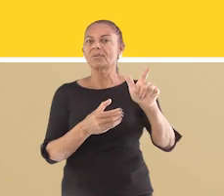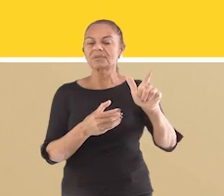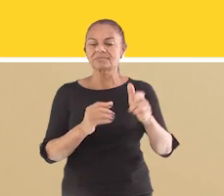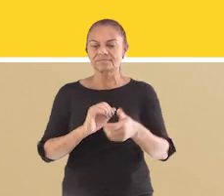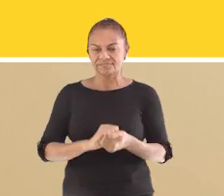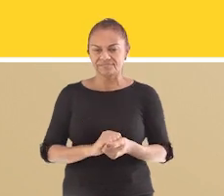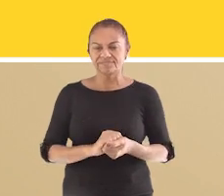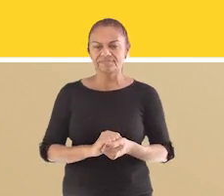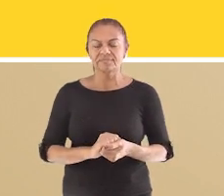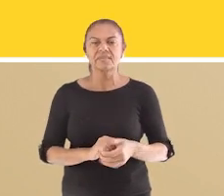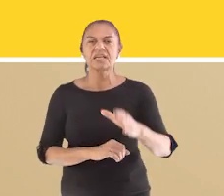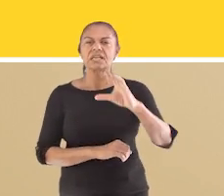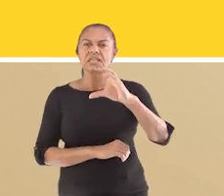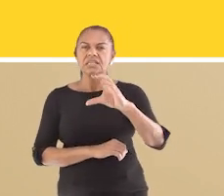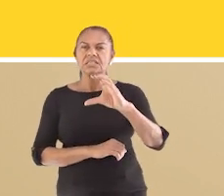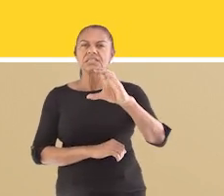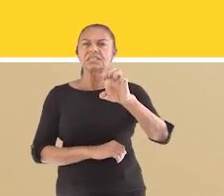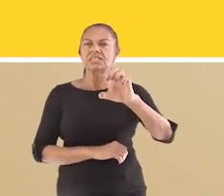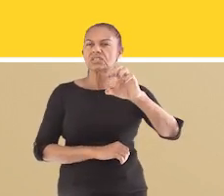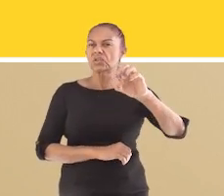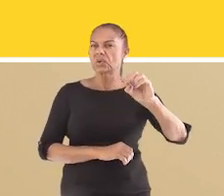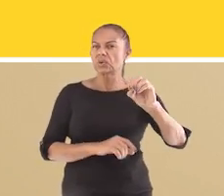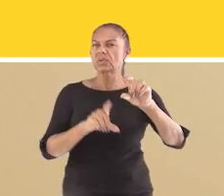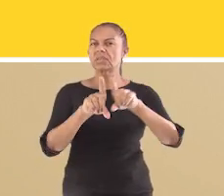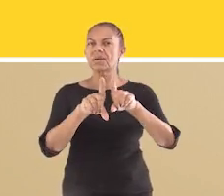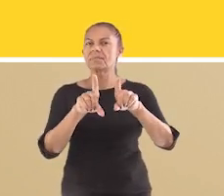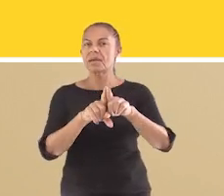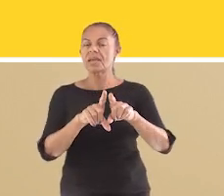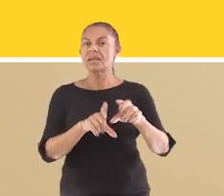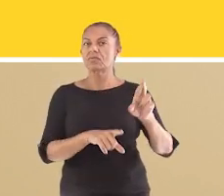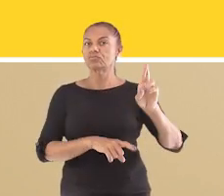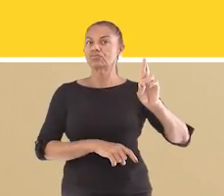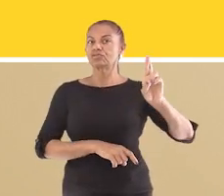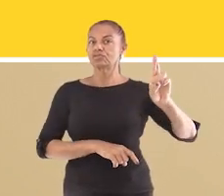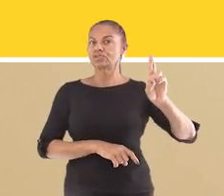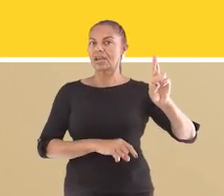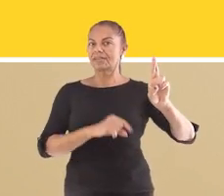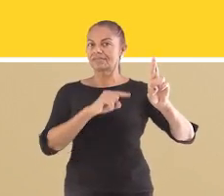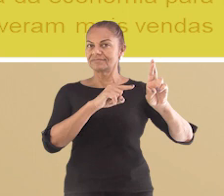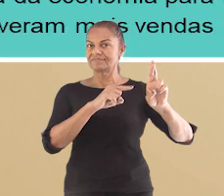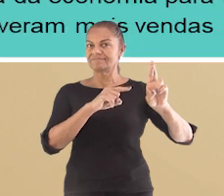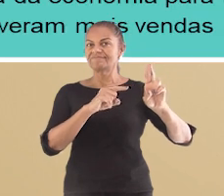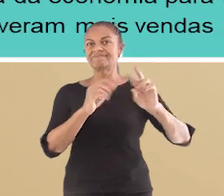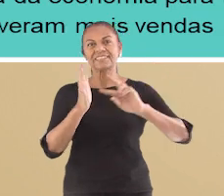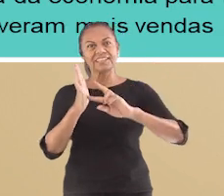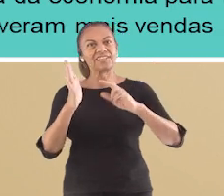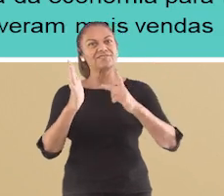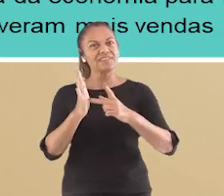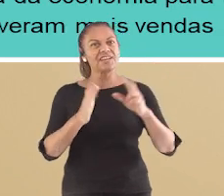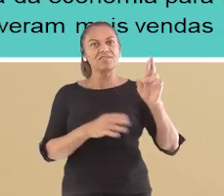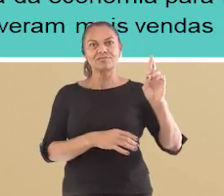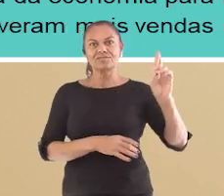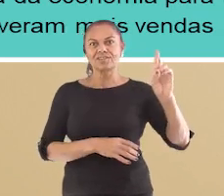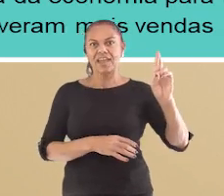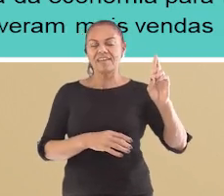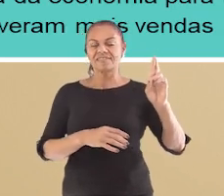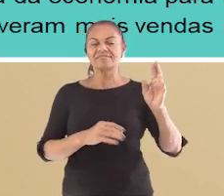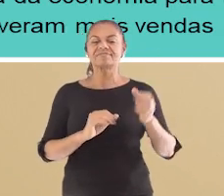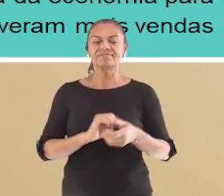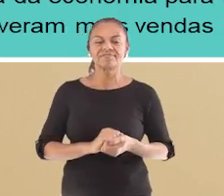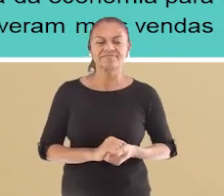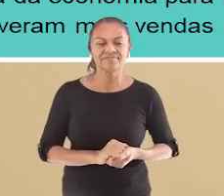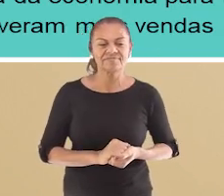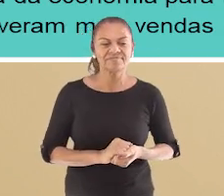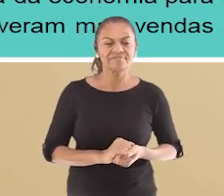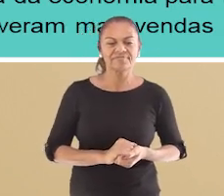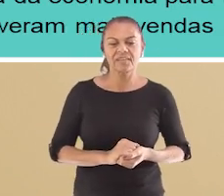em inglês, significa diretor executivo. É o dono da empresa, o chefe máximo. Também temos input,